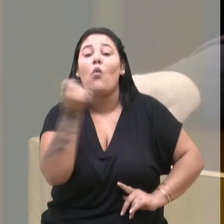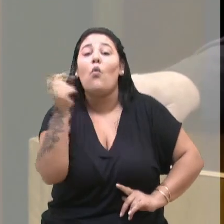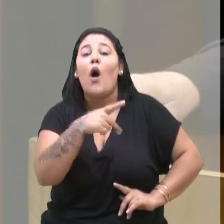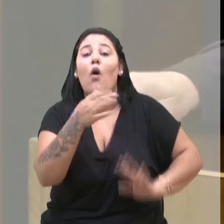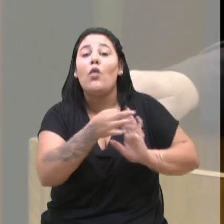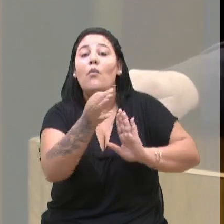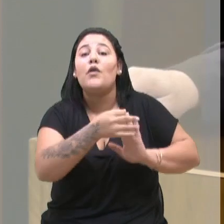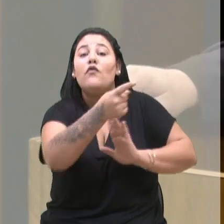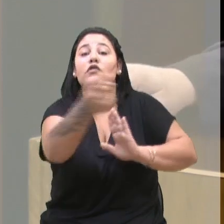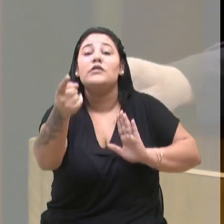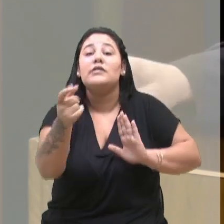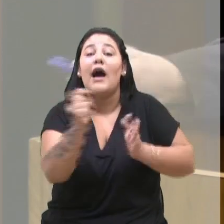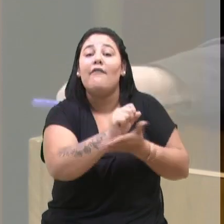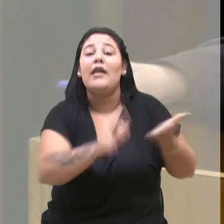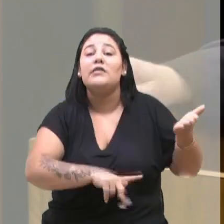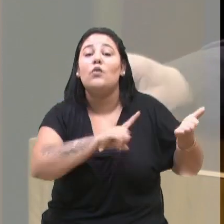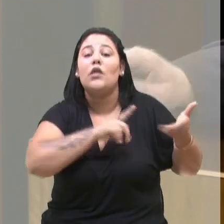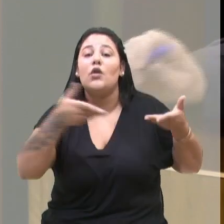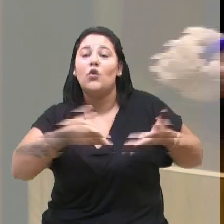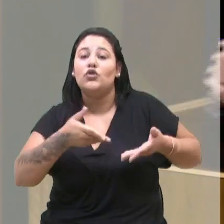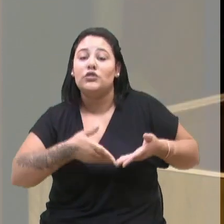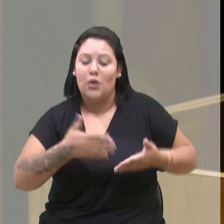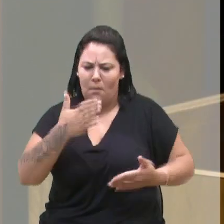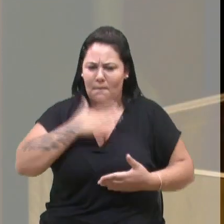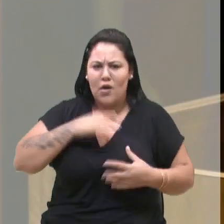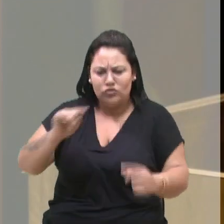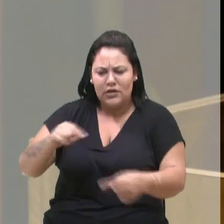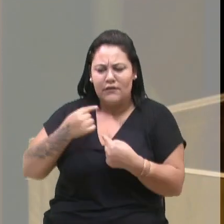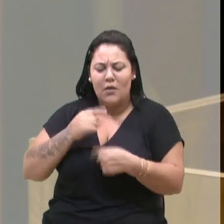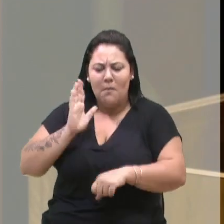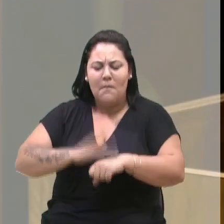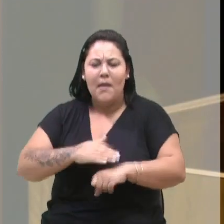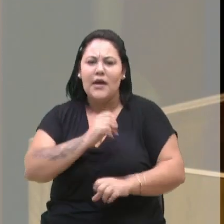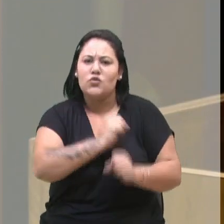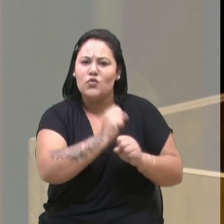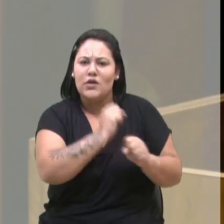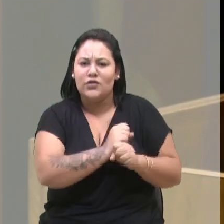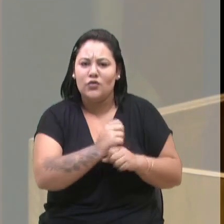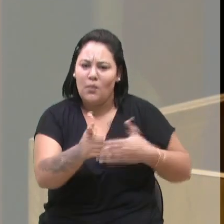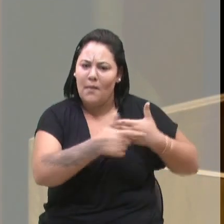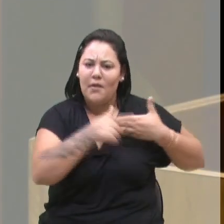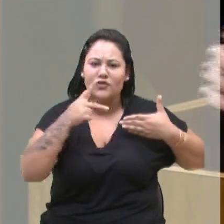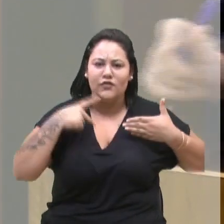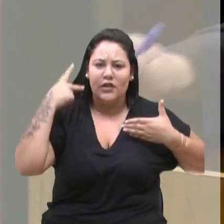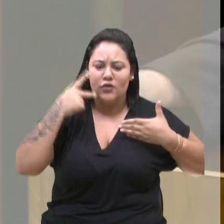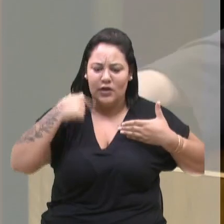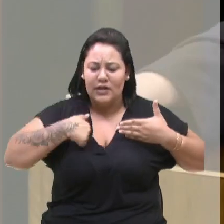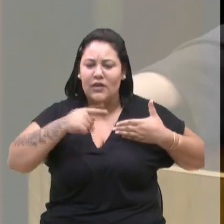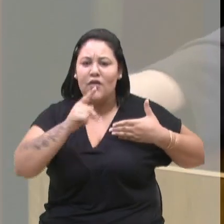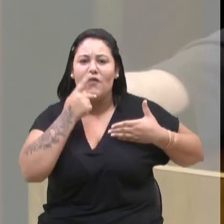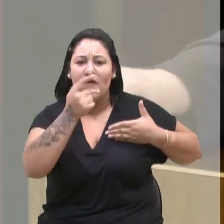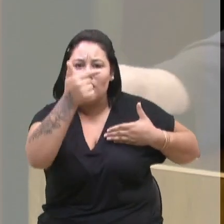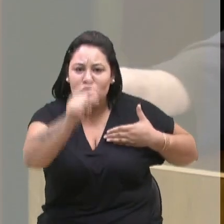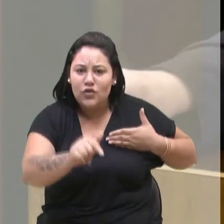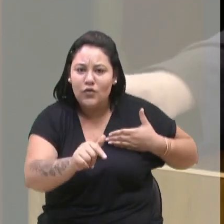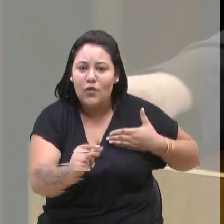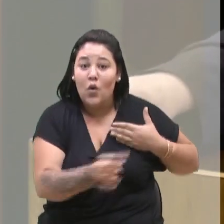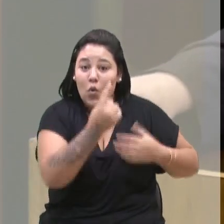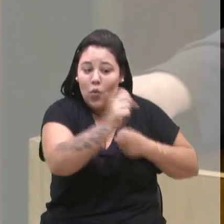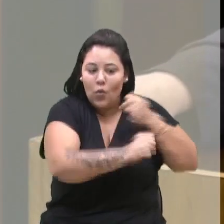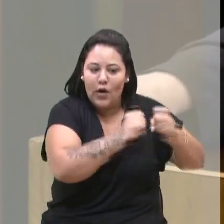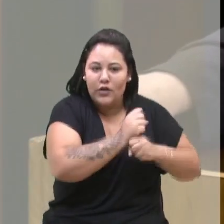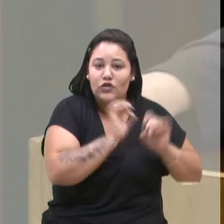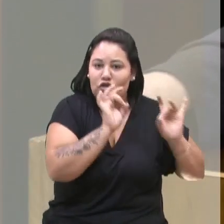Então, esse é o meu desafio para mais um ano como vereador. Então, repito, apenas um ano como